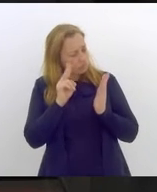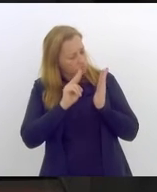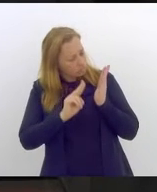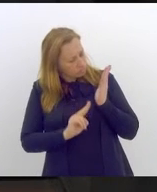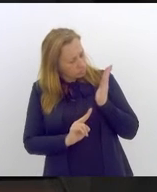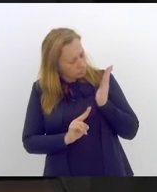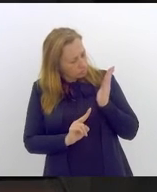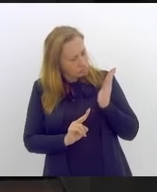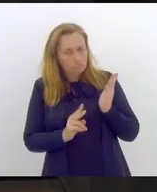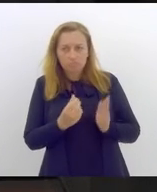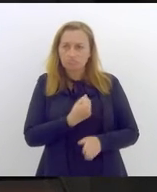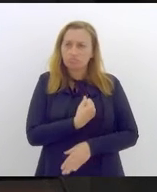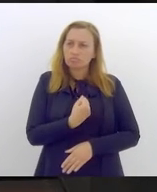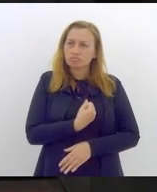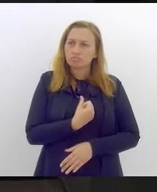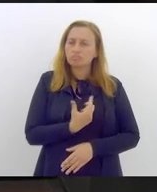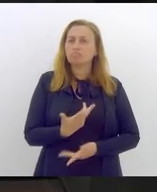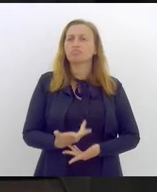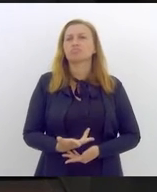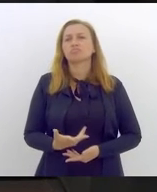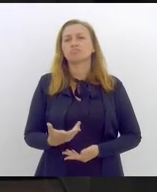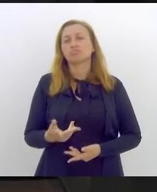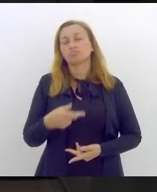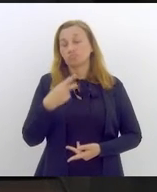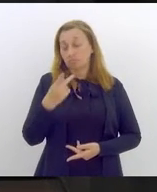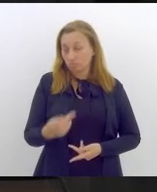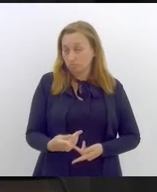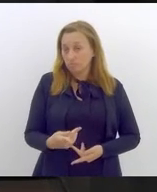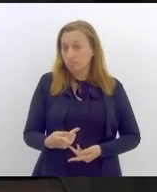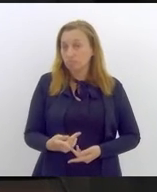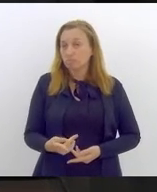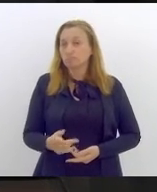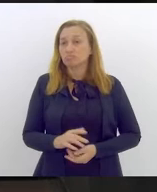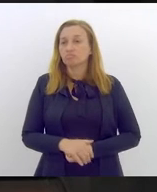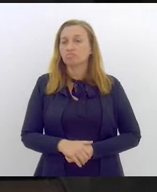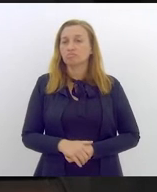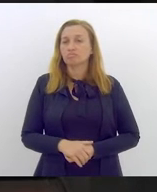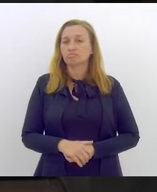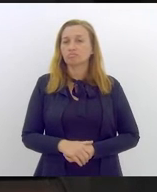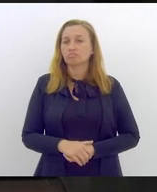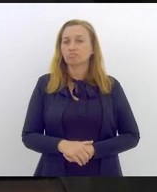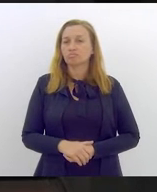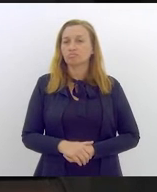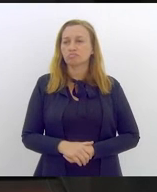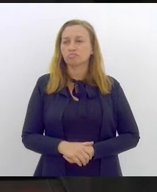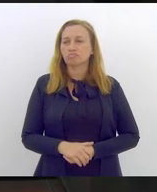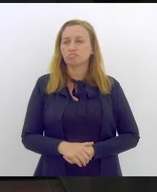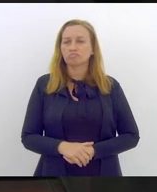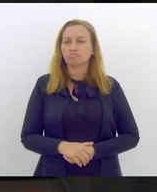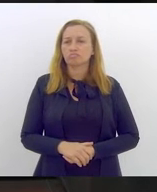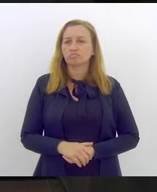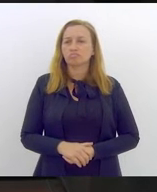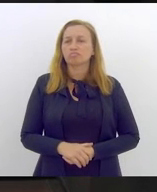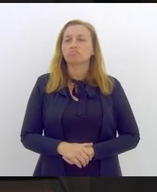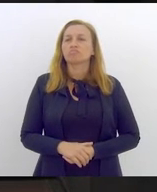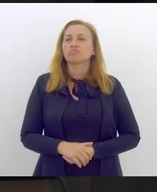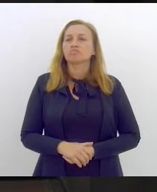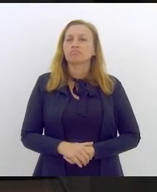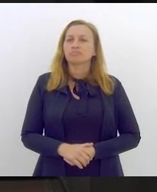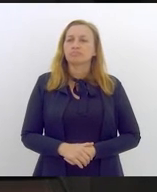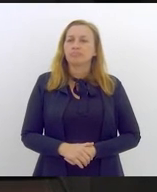para ficar com erite com seus discursos e não a verdade